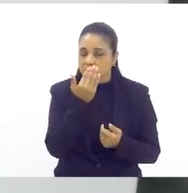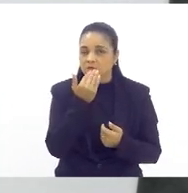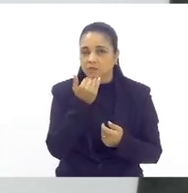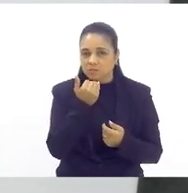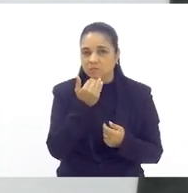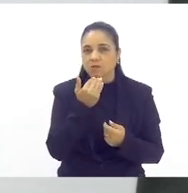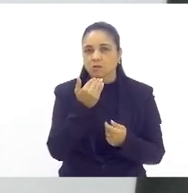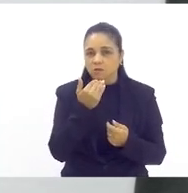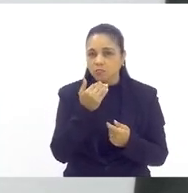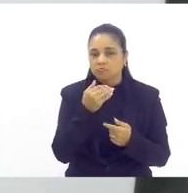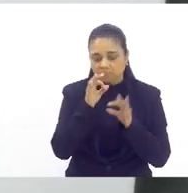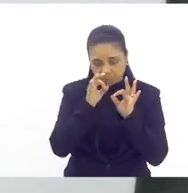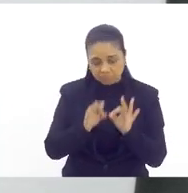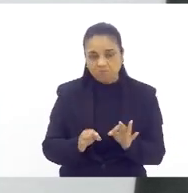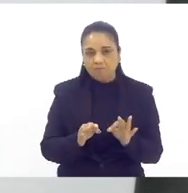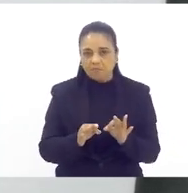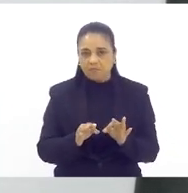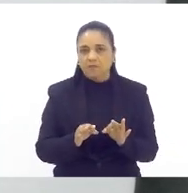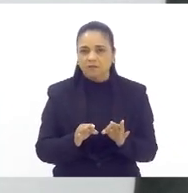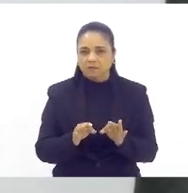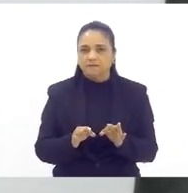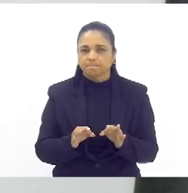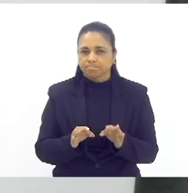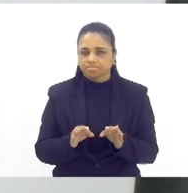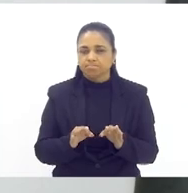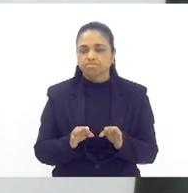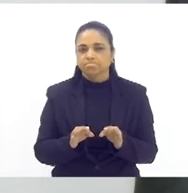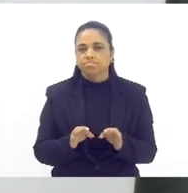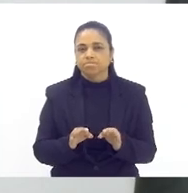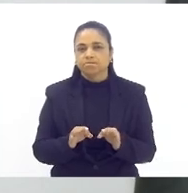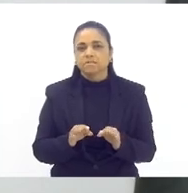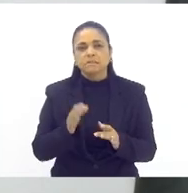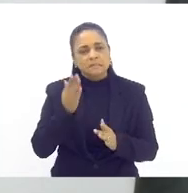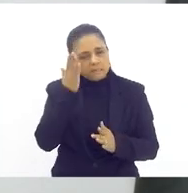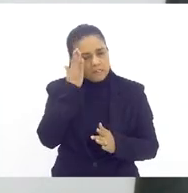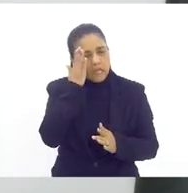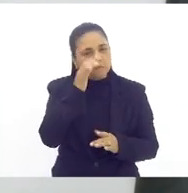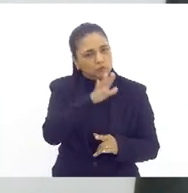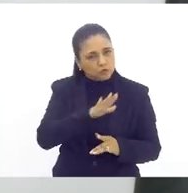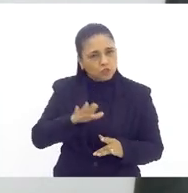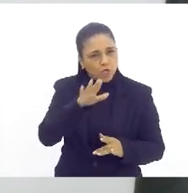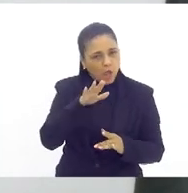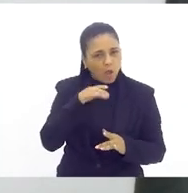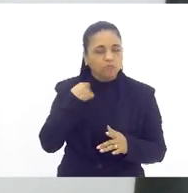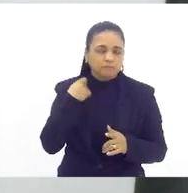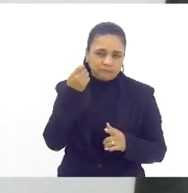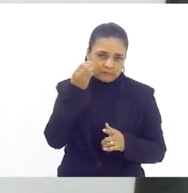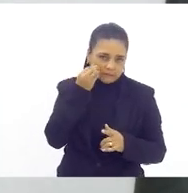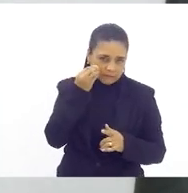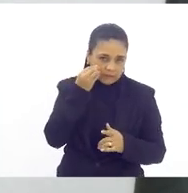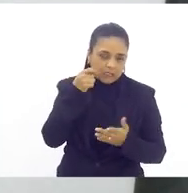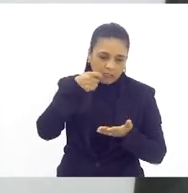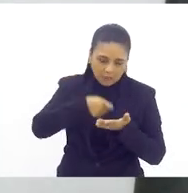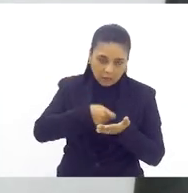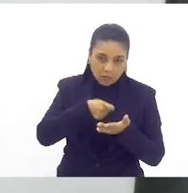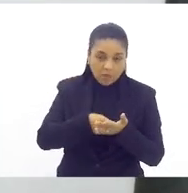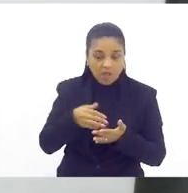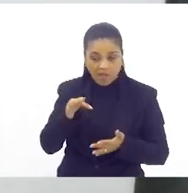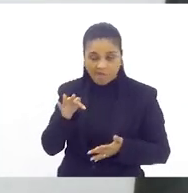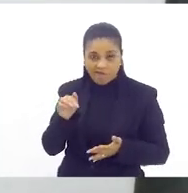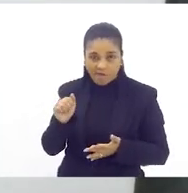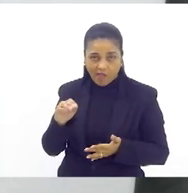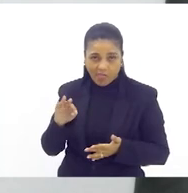é mais adequada né a gente sabe que no geral se tenta cumprir mas acaba que a Faetec se acomoda numa posição